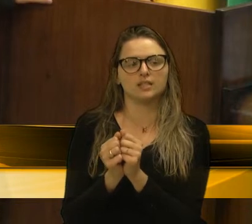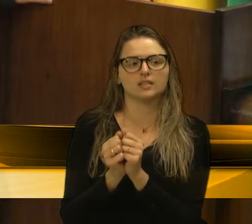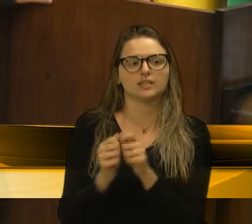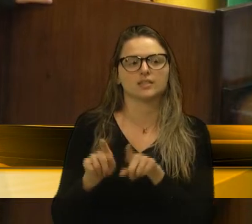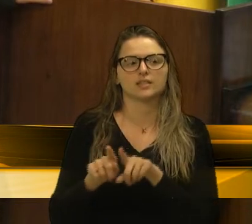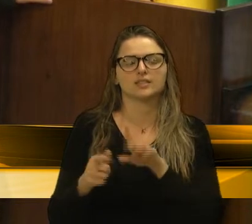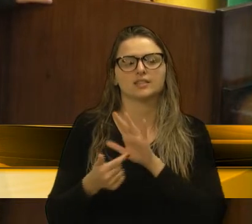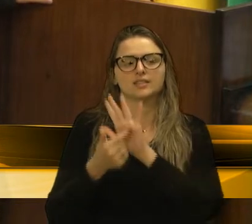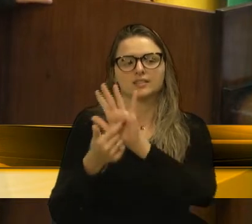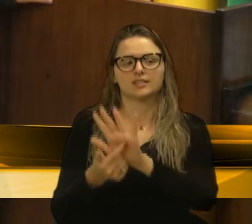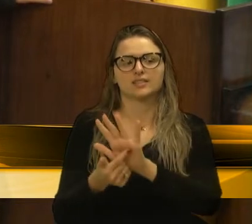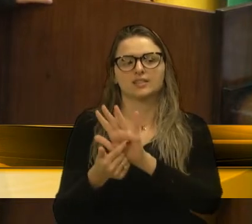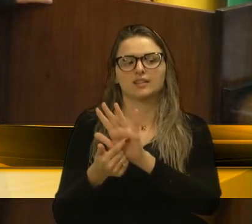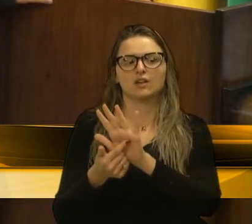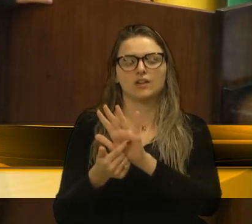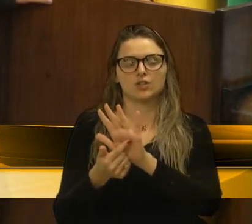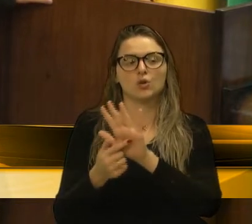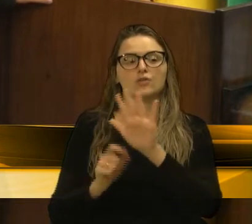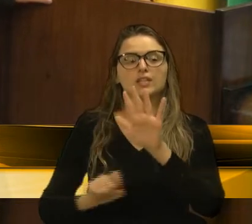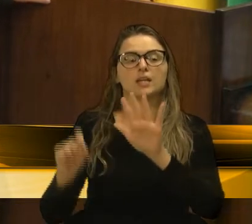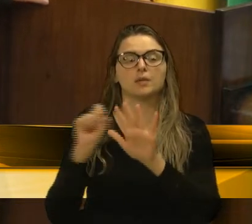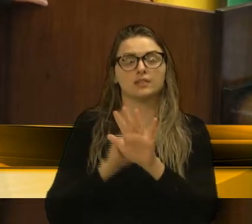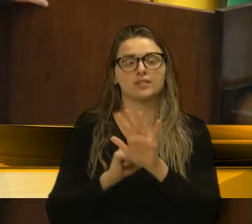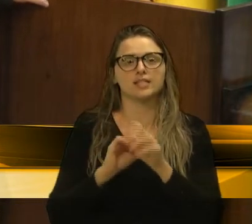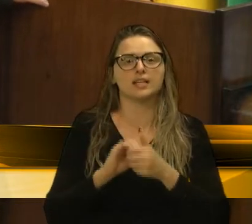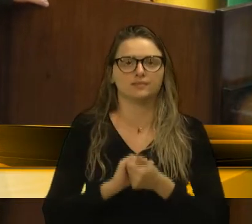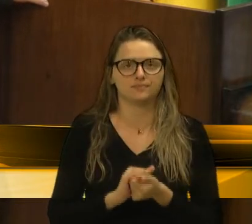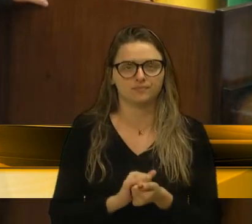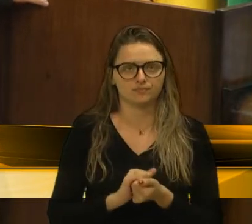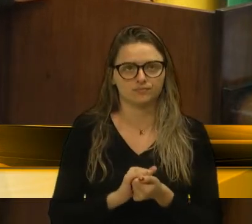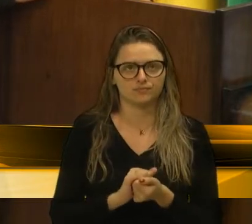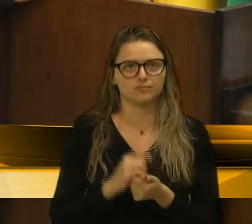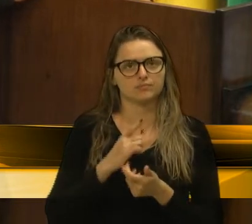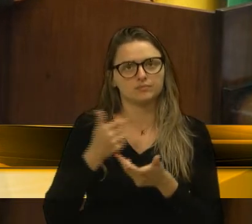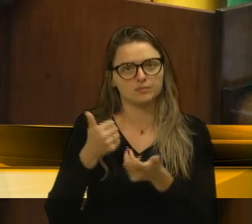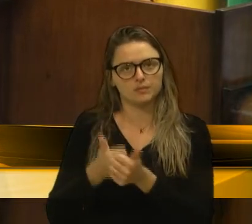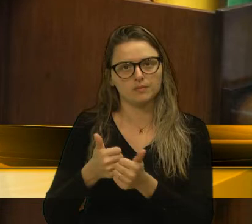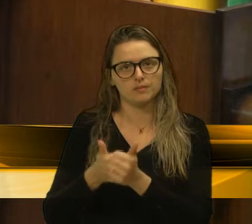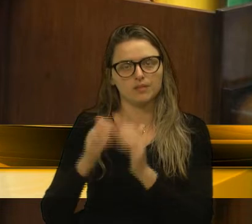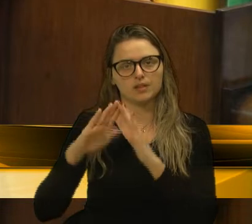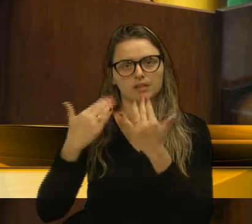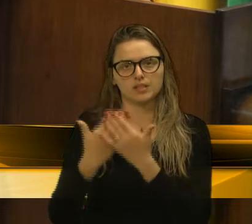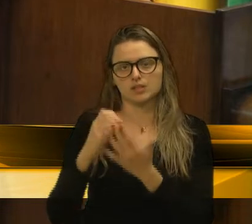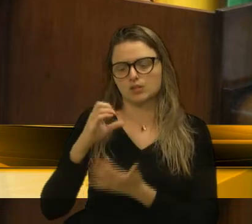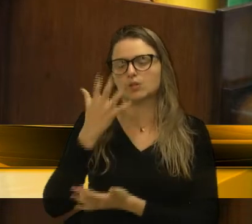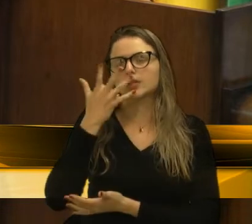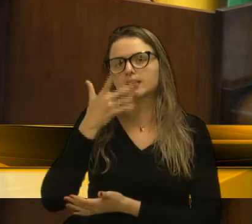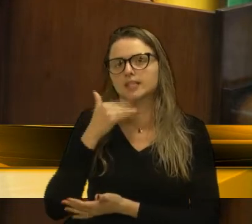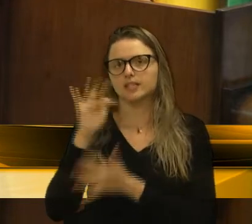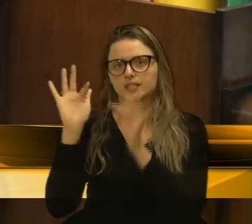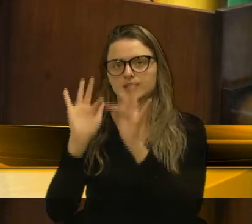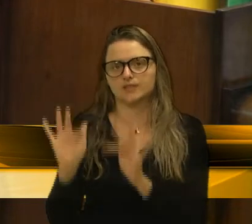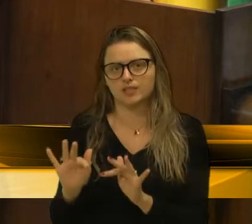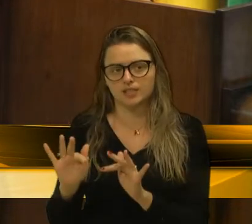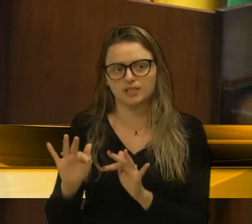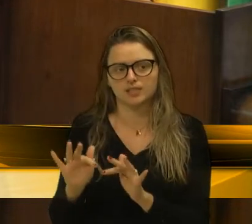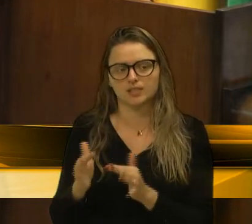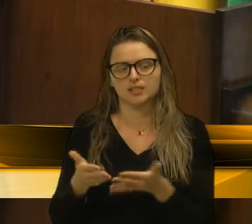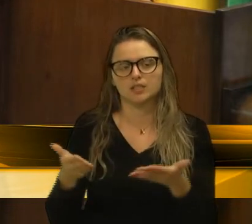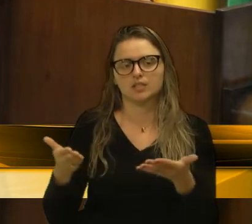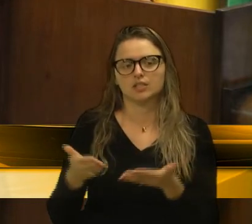época que o vereador Adiló estava na secretaria, do tanque ao lado da escola Criança Feliz, já fez. Está feito